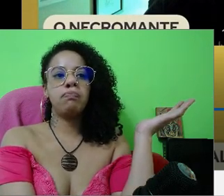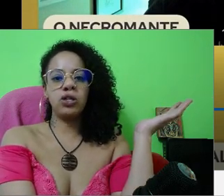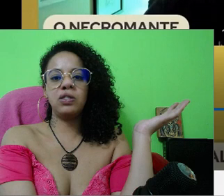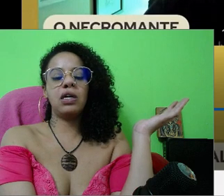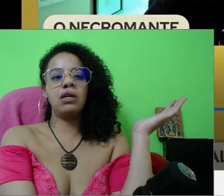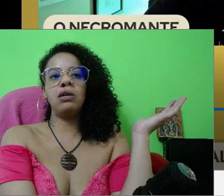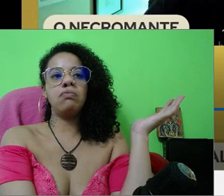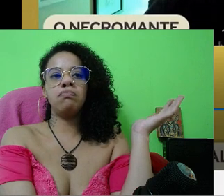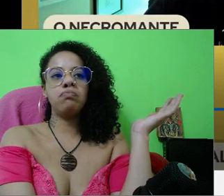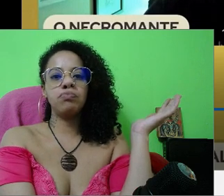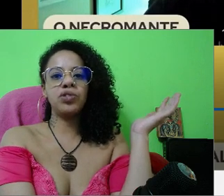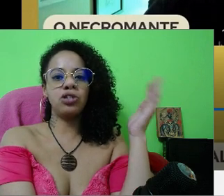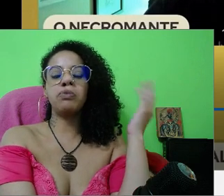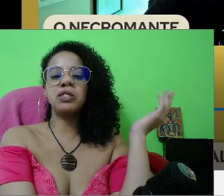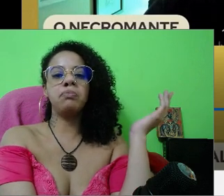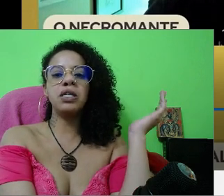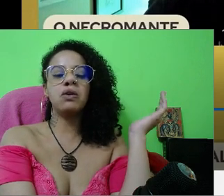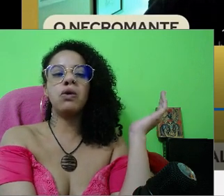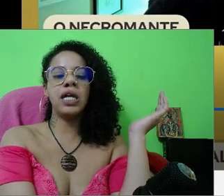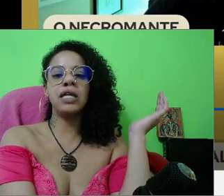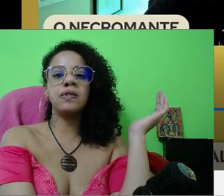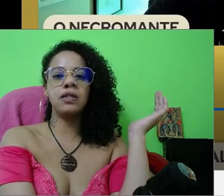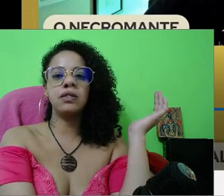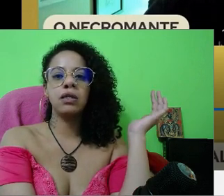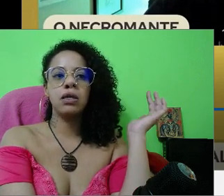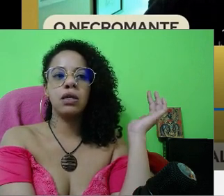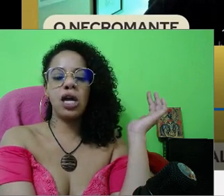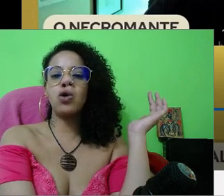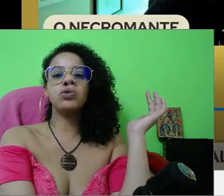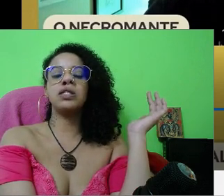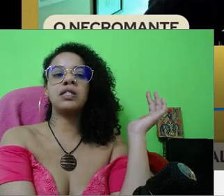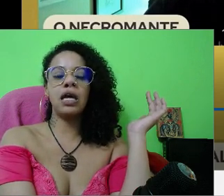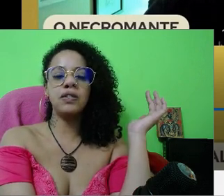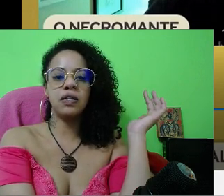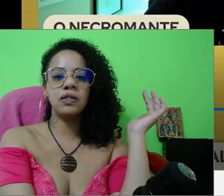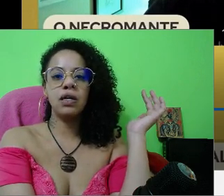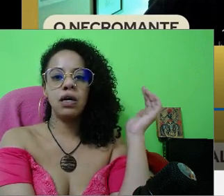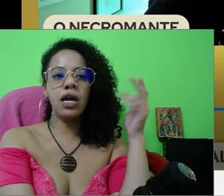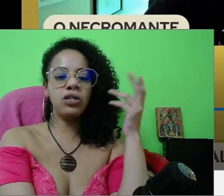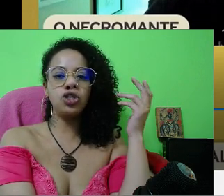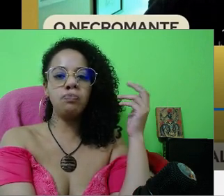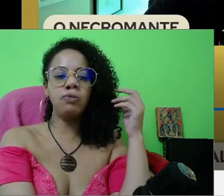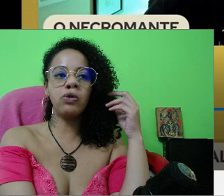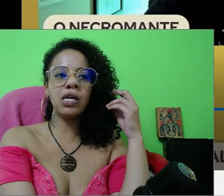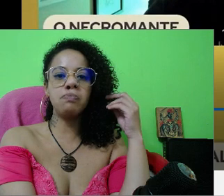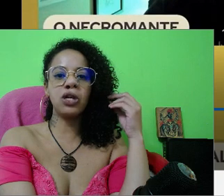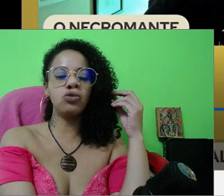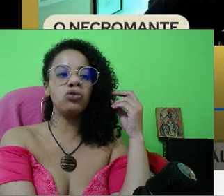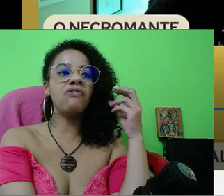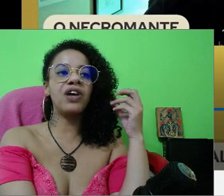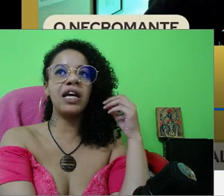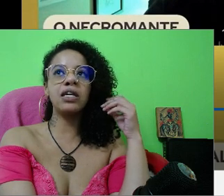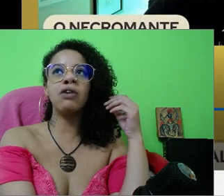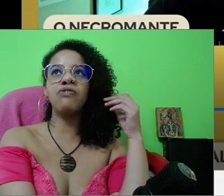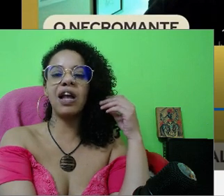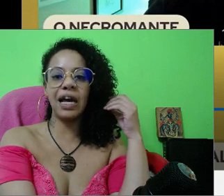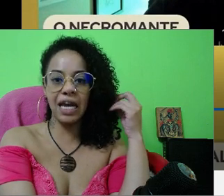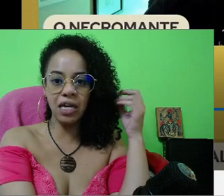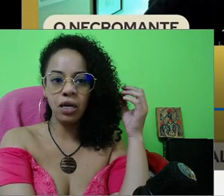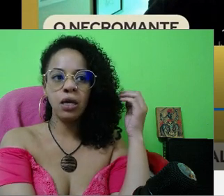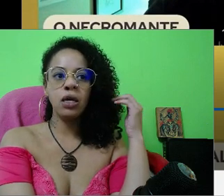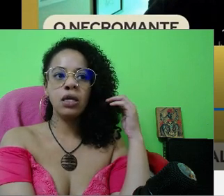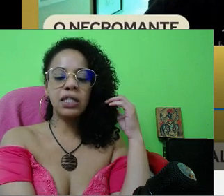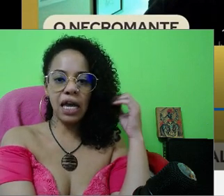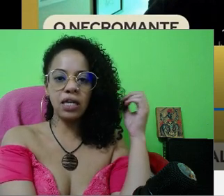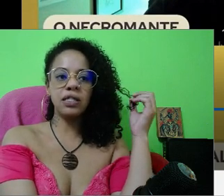público pode ser que sejam percebidas em coerências inconsistências eu deixo o público aqui porque tudo que eu falei que eu